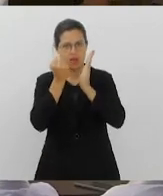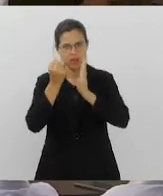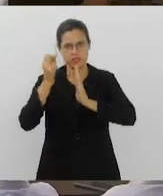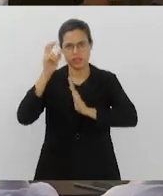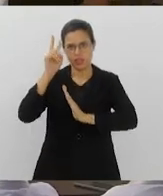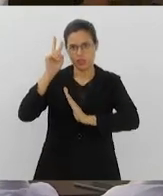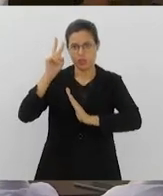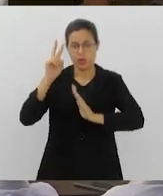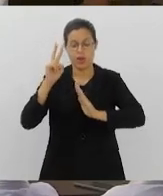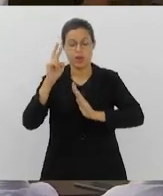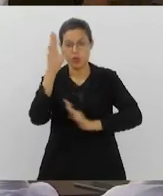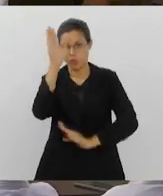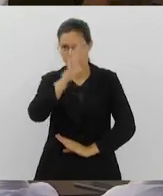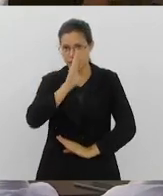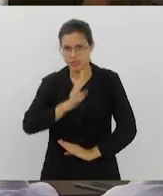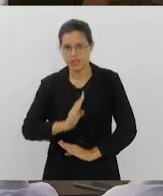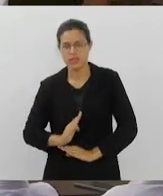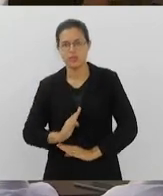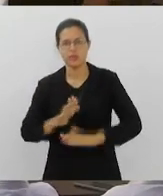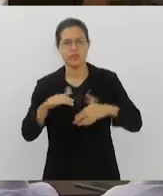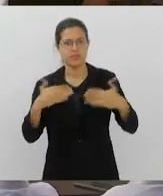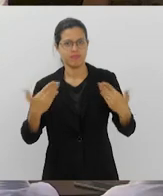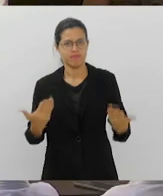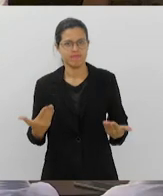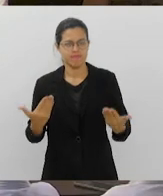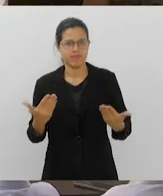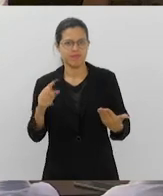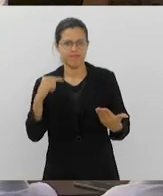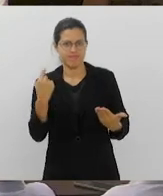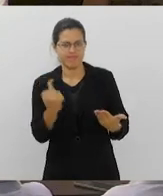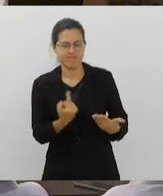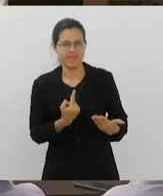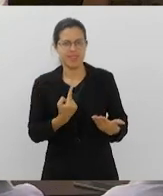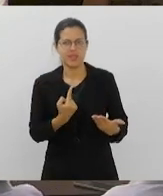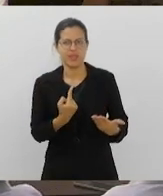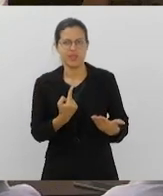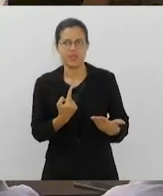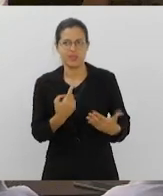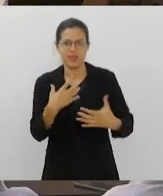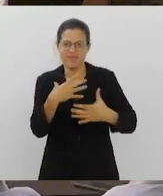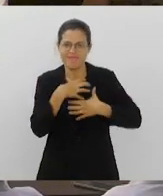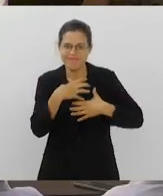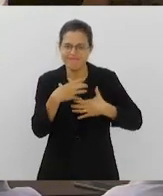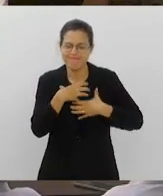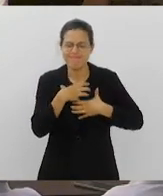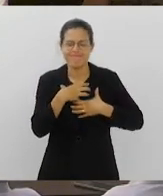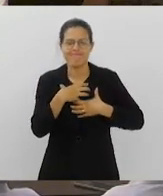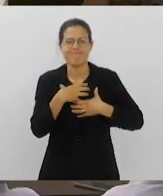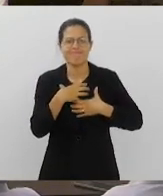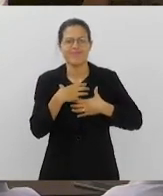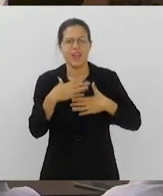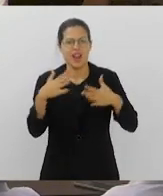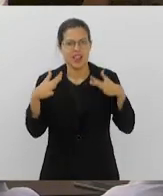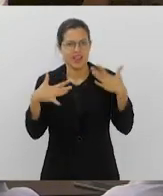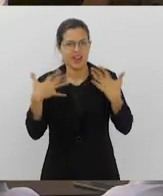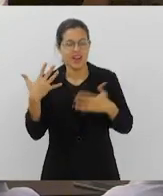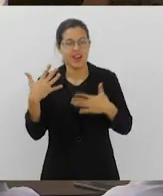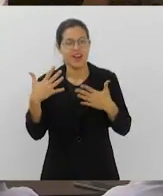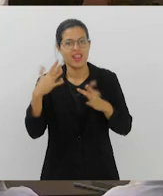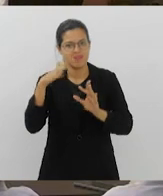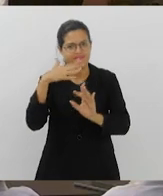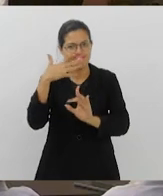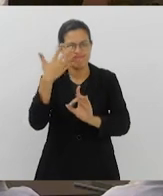Brasil. Então, para nós é muito alvissareiro, muito honroso poder